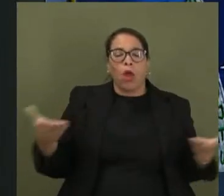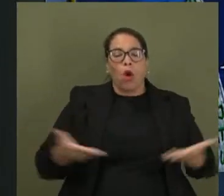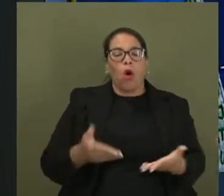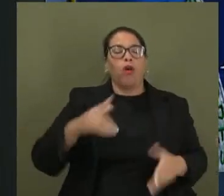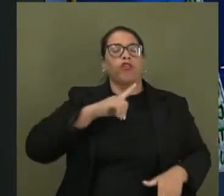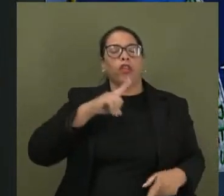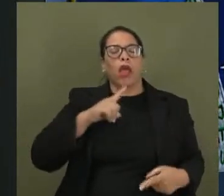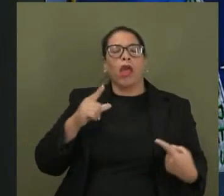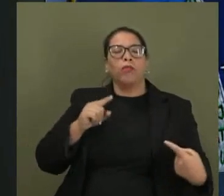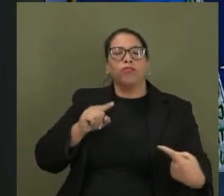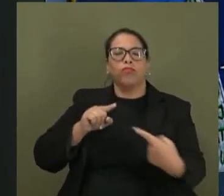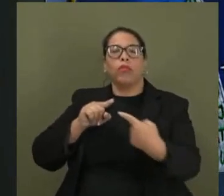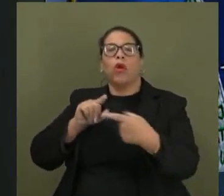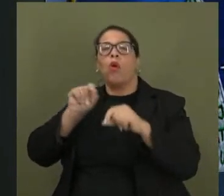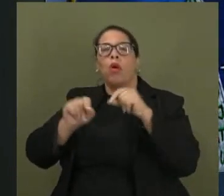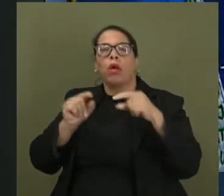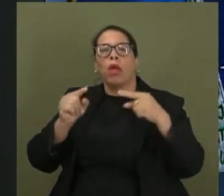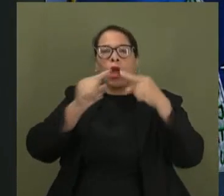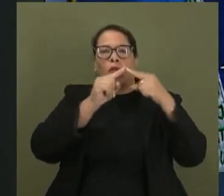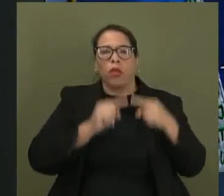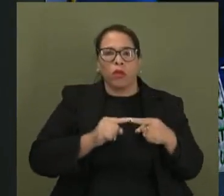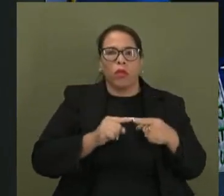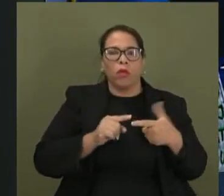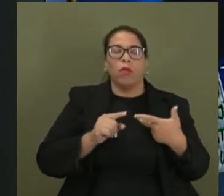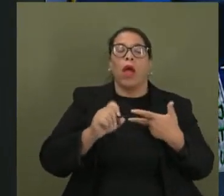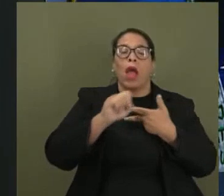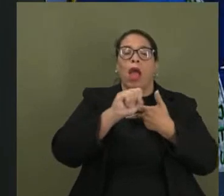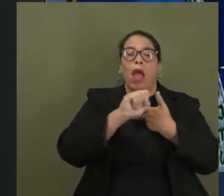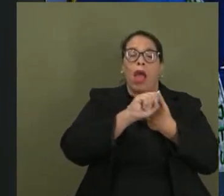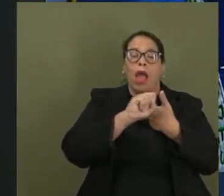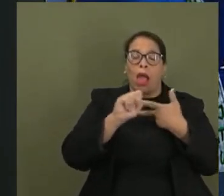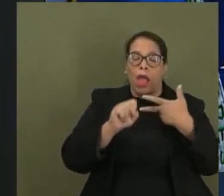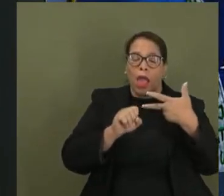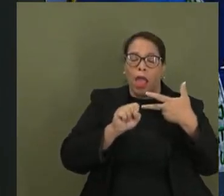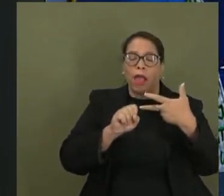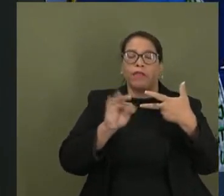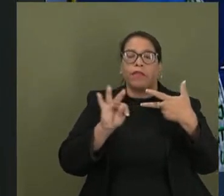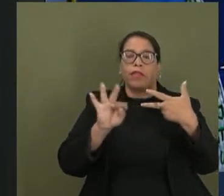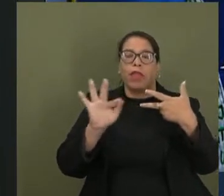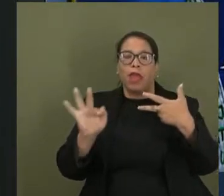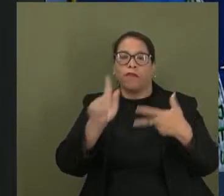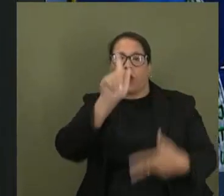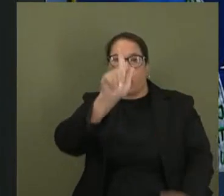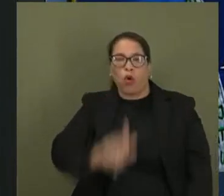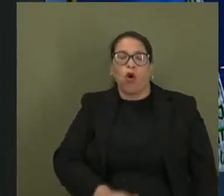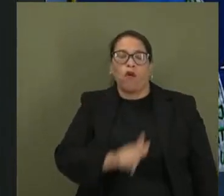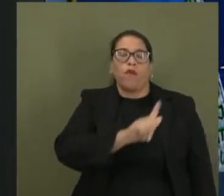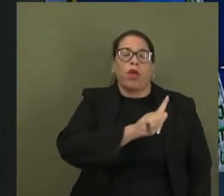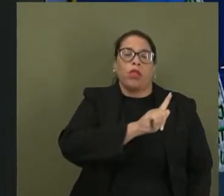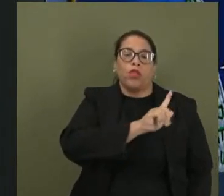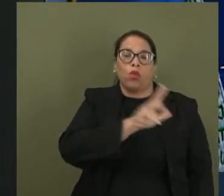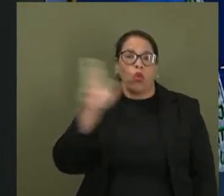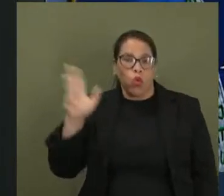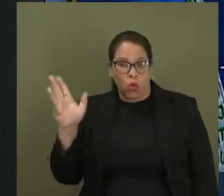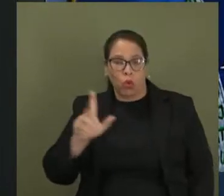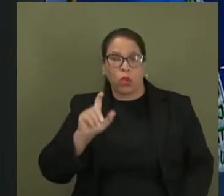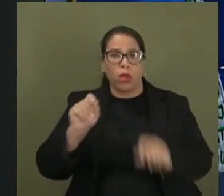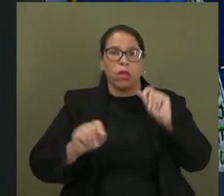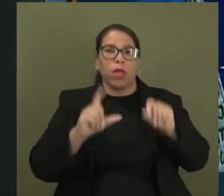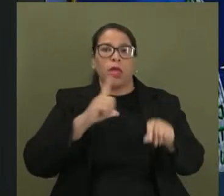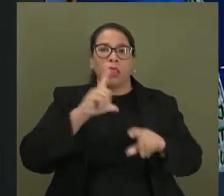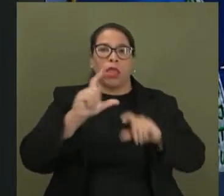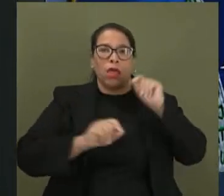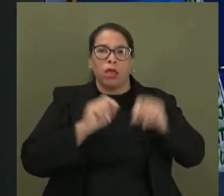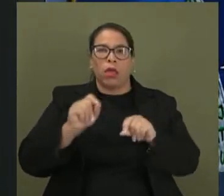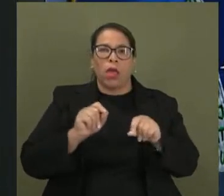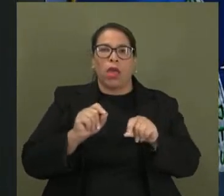um alinhamento nefasto entre o Supremo Tribunal Federal e o governo Lula, que mantém